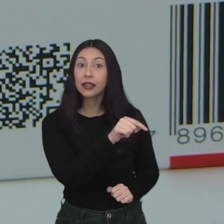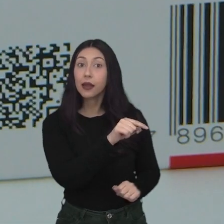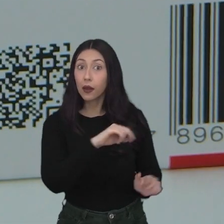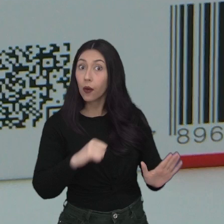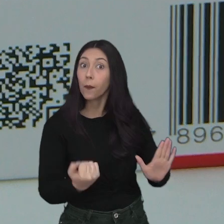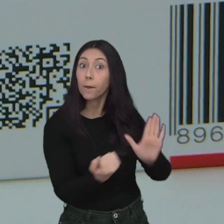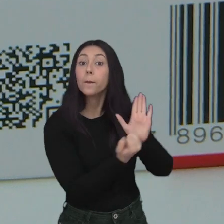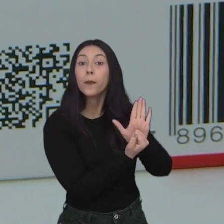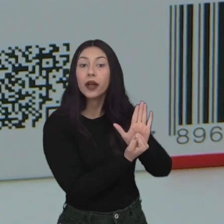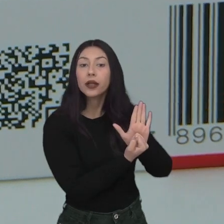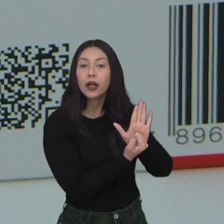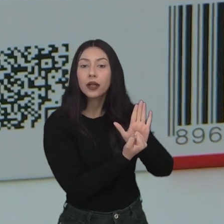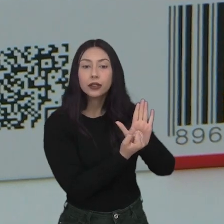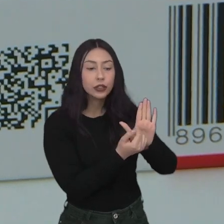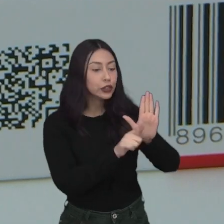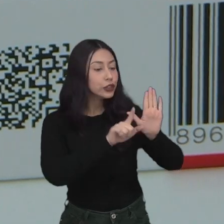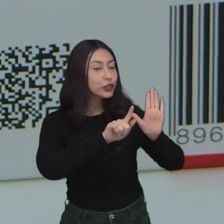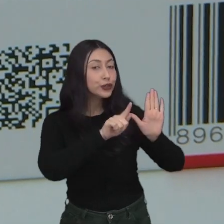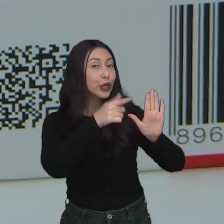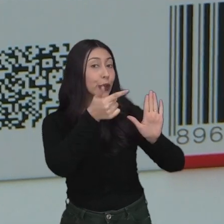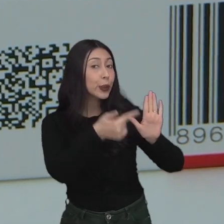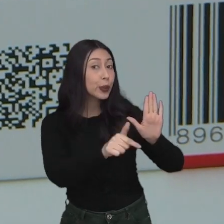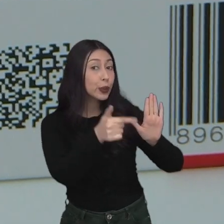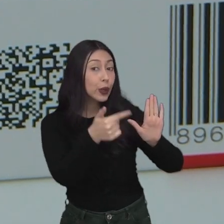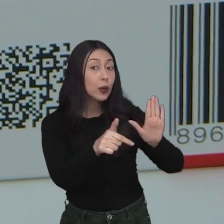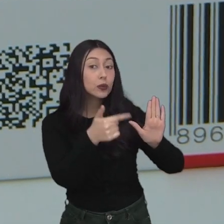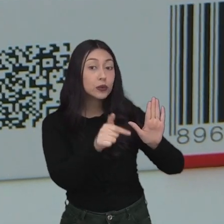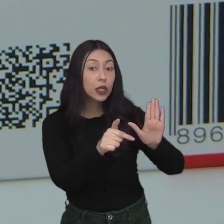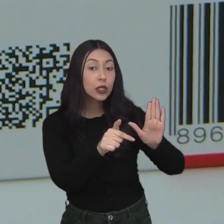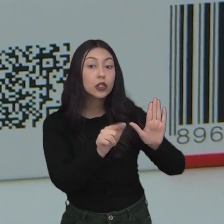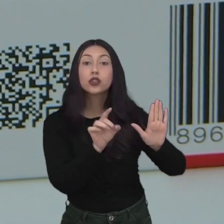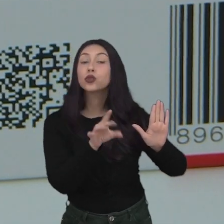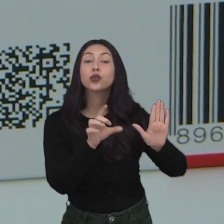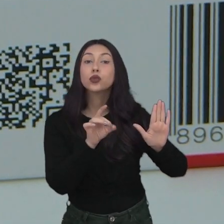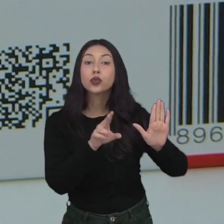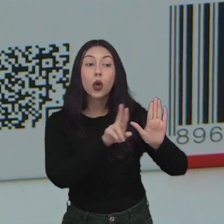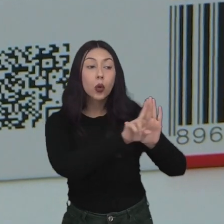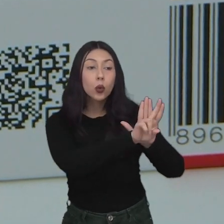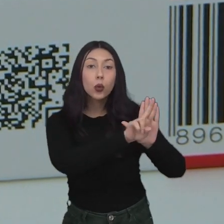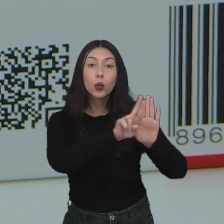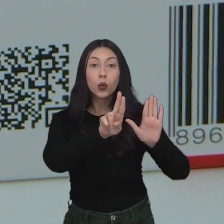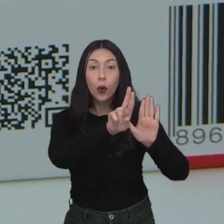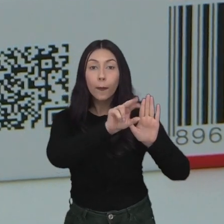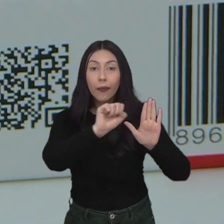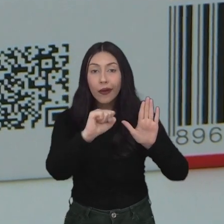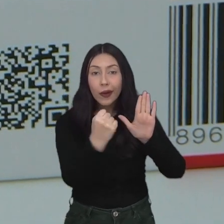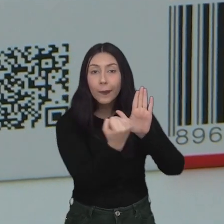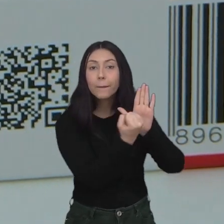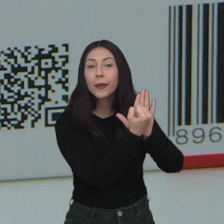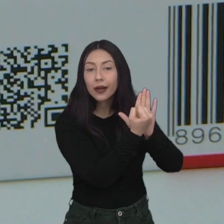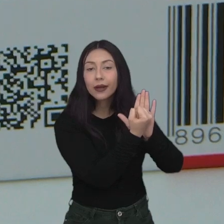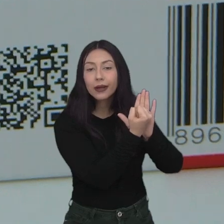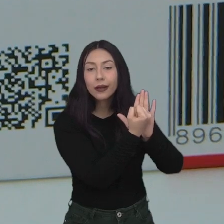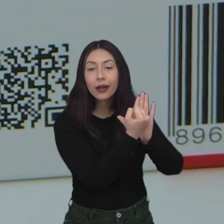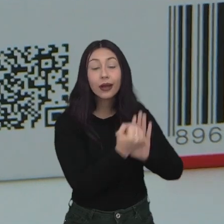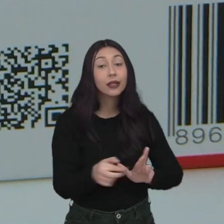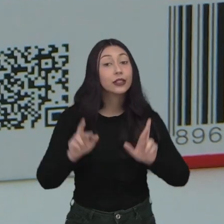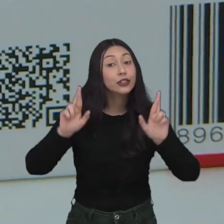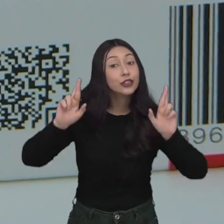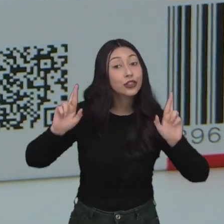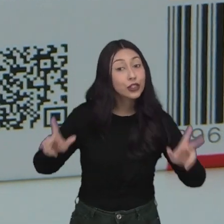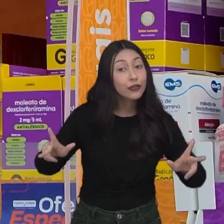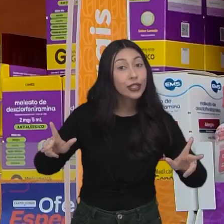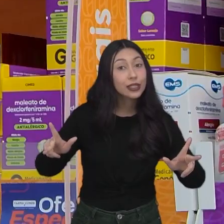outro remédio é um medicamento de referência e não tem o G. Além do princípio ativo, tem apenas o nome escolhido pelo laboratório